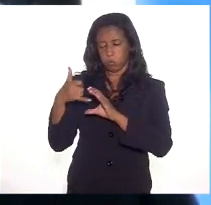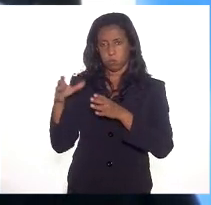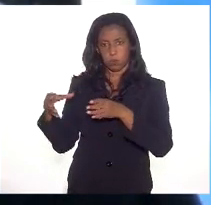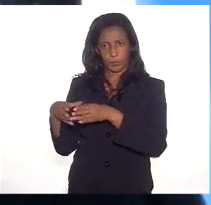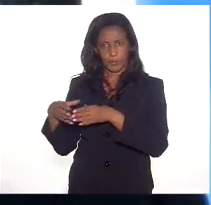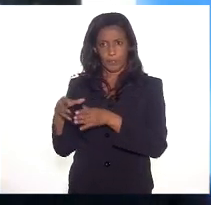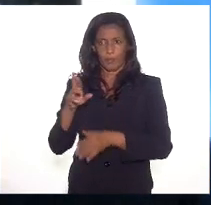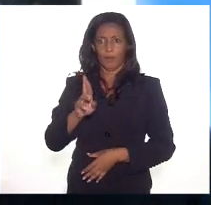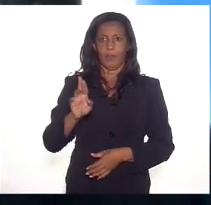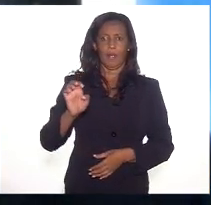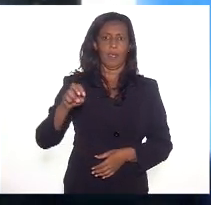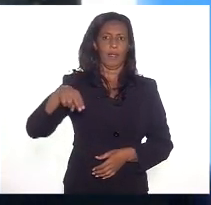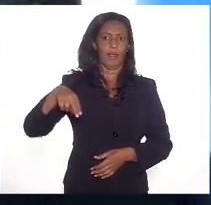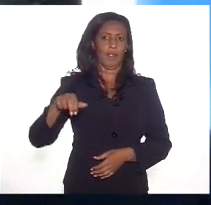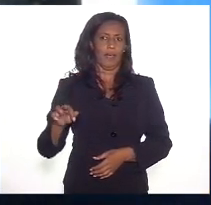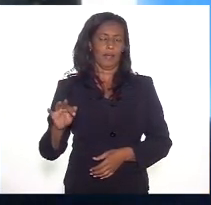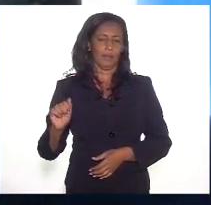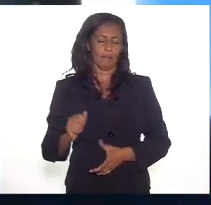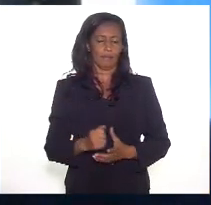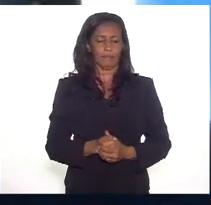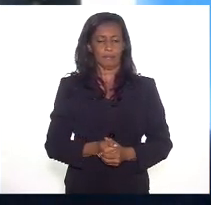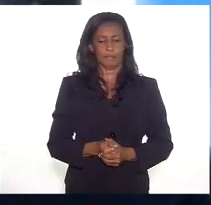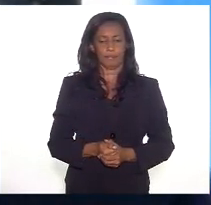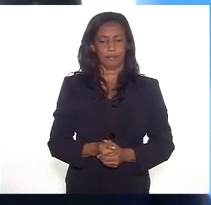Deputada Renata Souza.